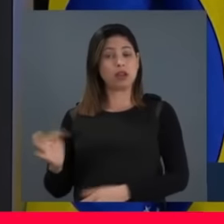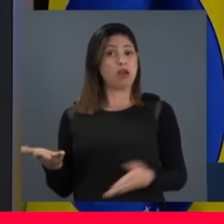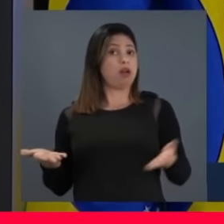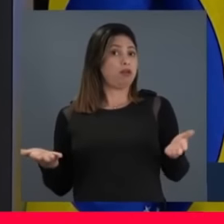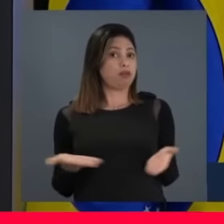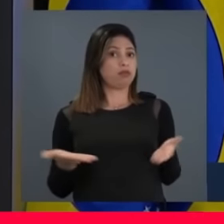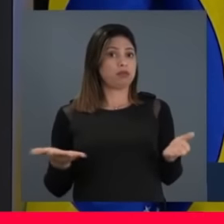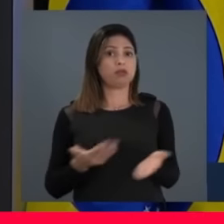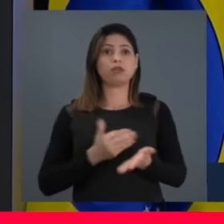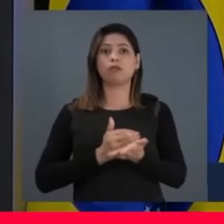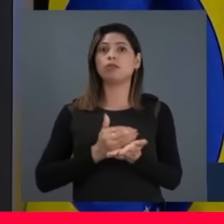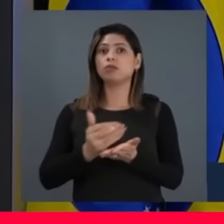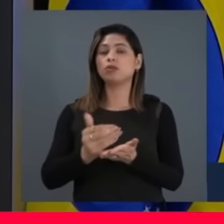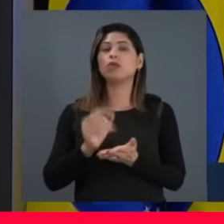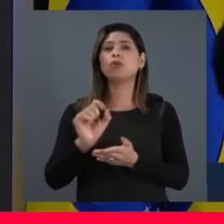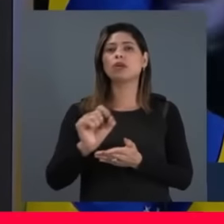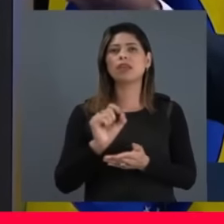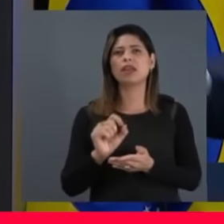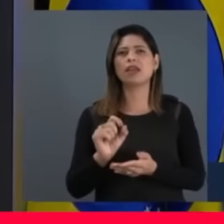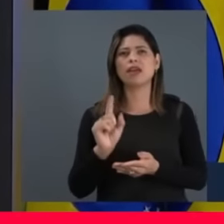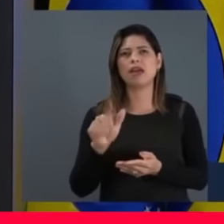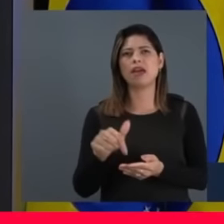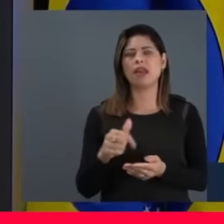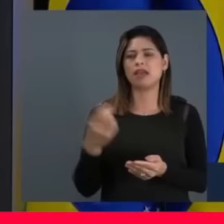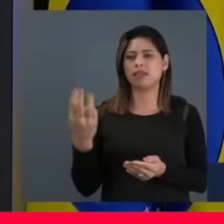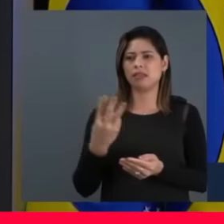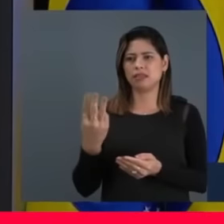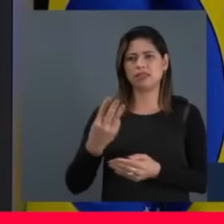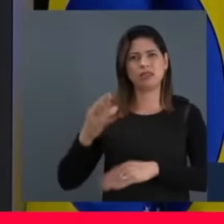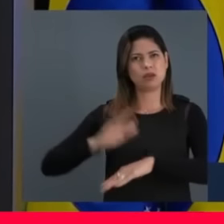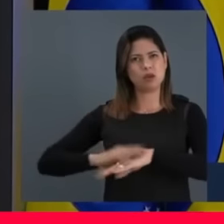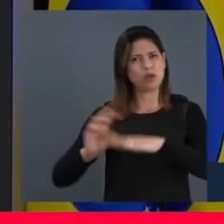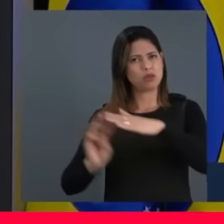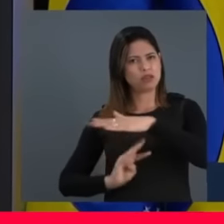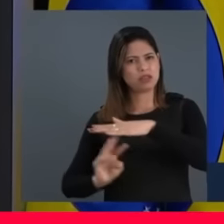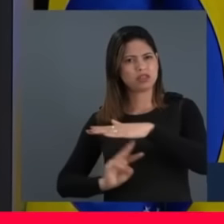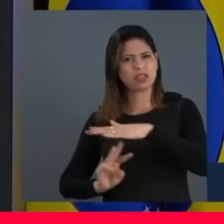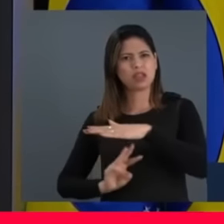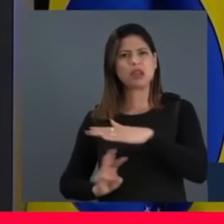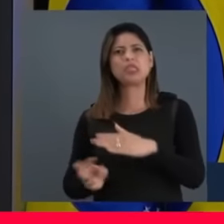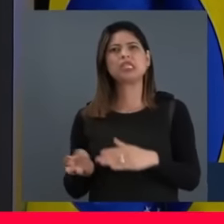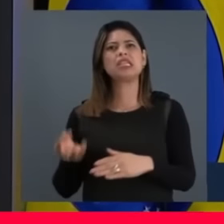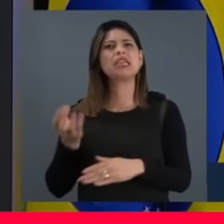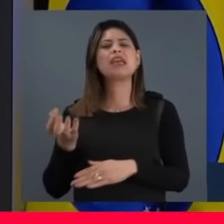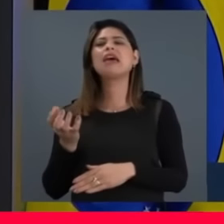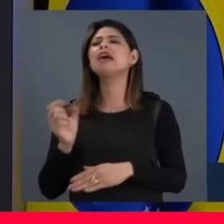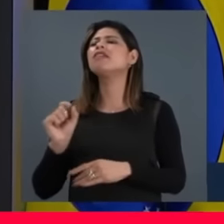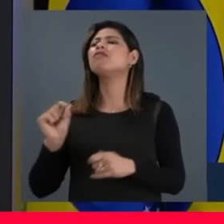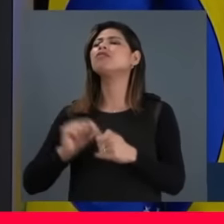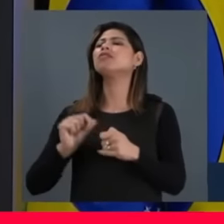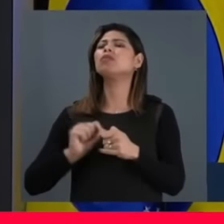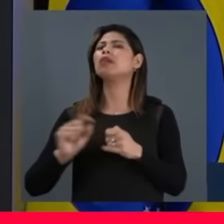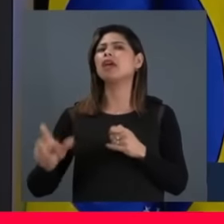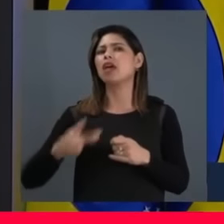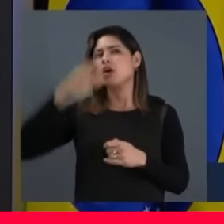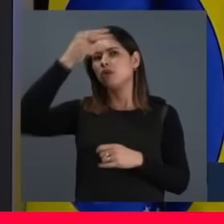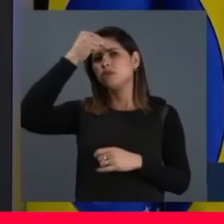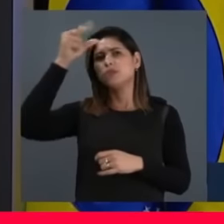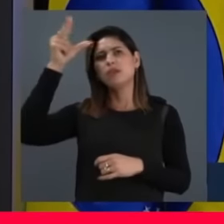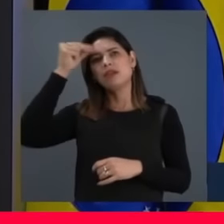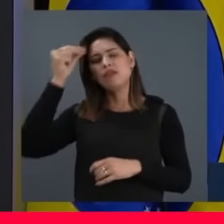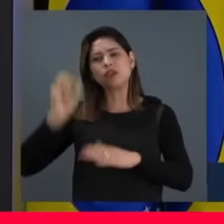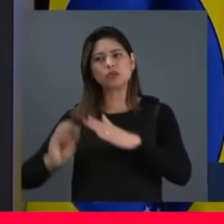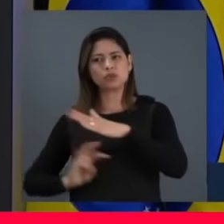começa a retórica da terceirização querem terceirizar aos prefeitos os problemas